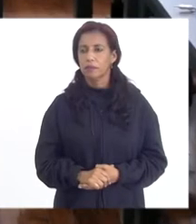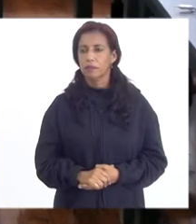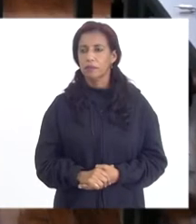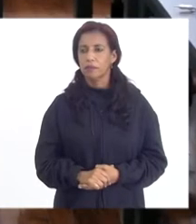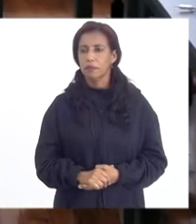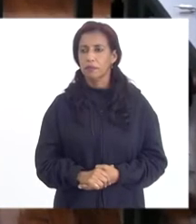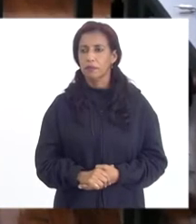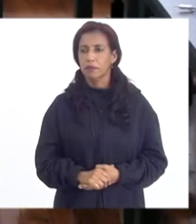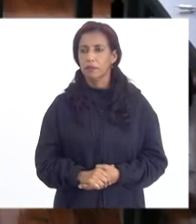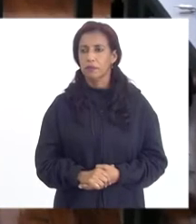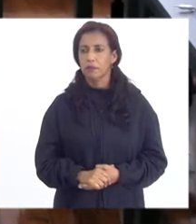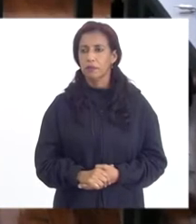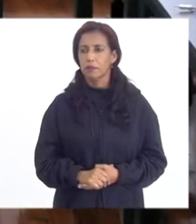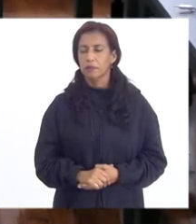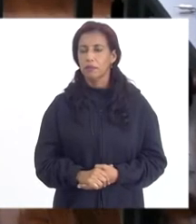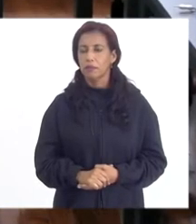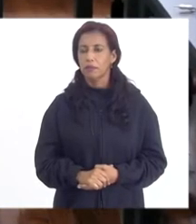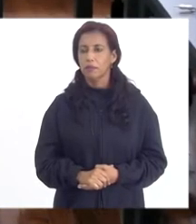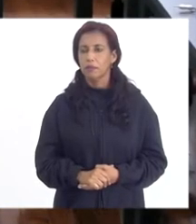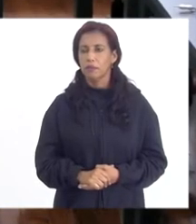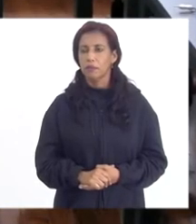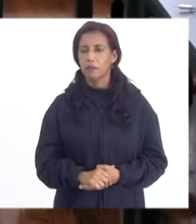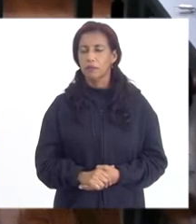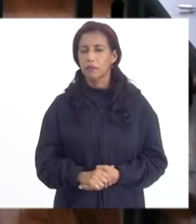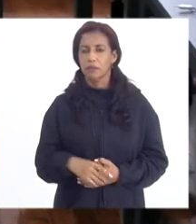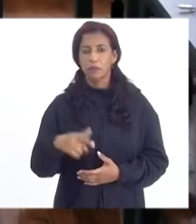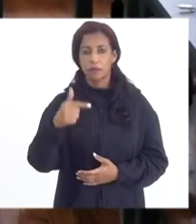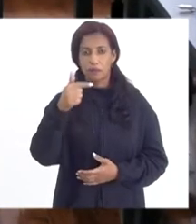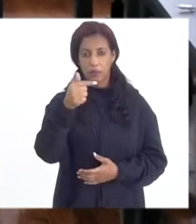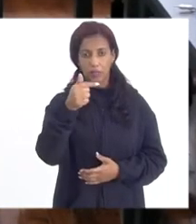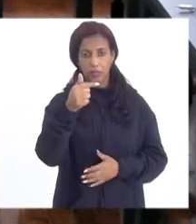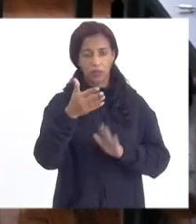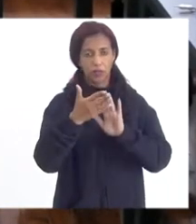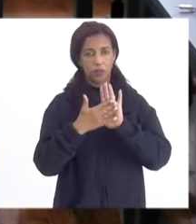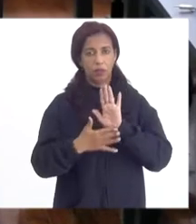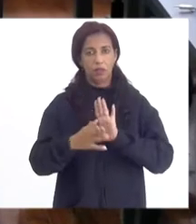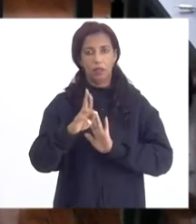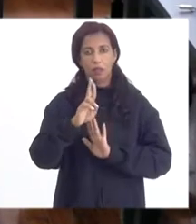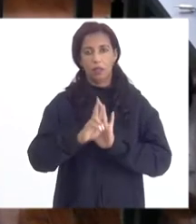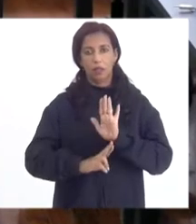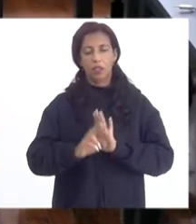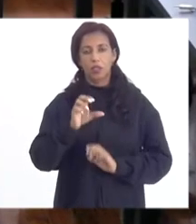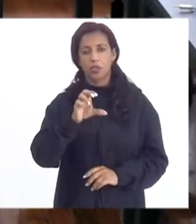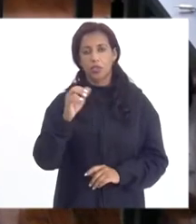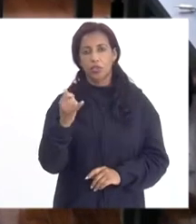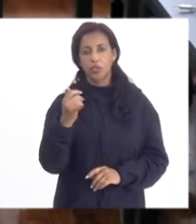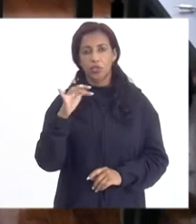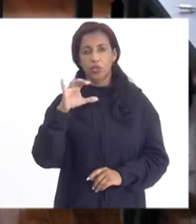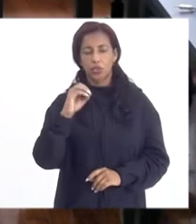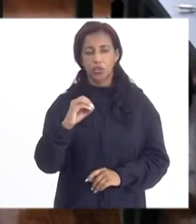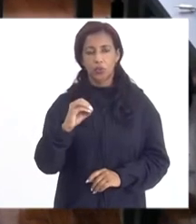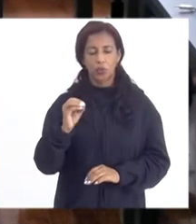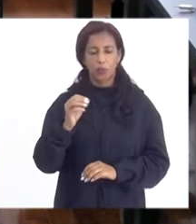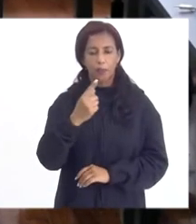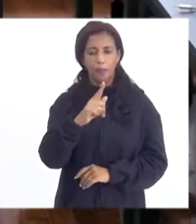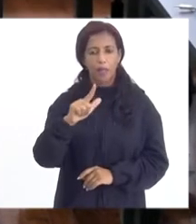Foi muito boa o esclarecimento, deputado Luiz Paulo. Sete da pauta. Relator, deputado Chico Machado. Projeto de